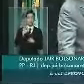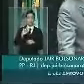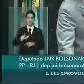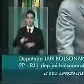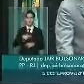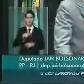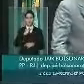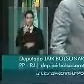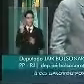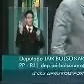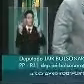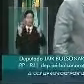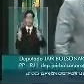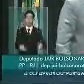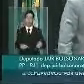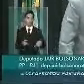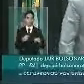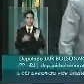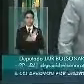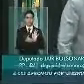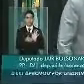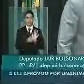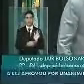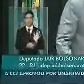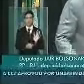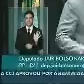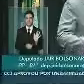encaminhado o contrário a esta proposta.